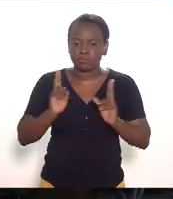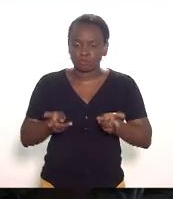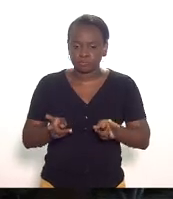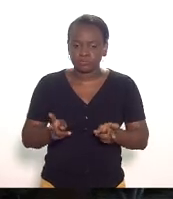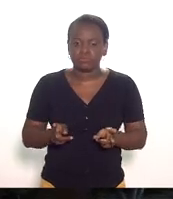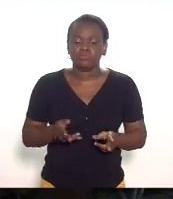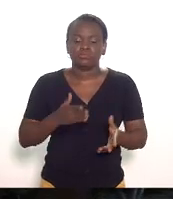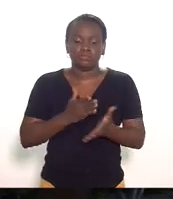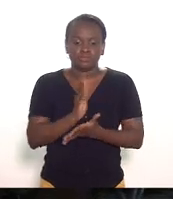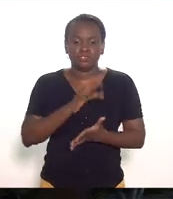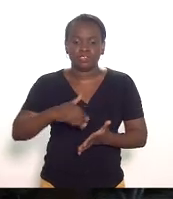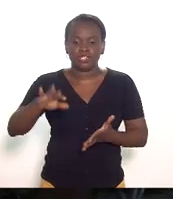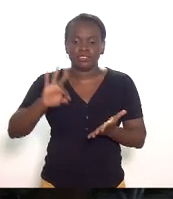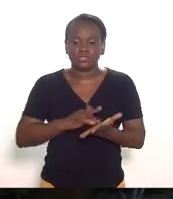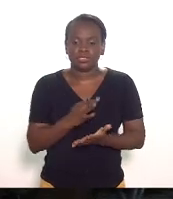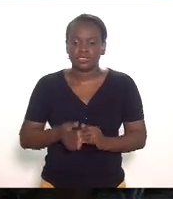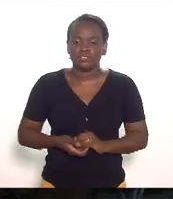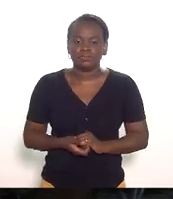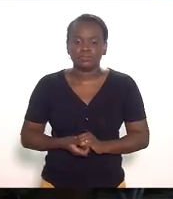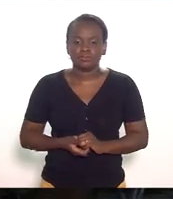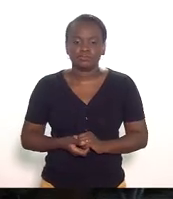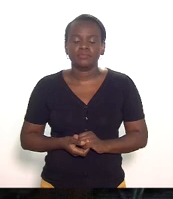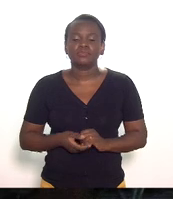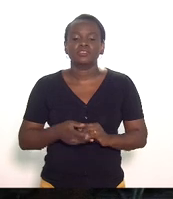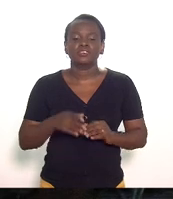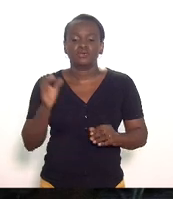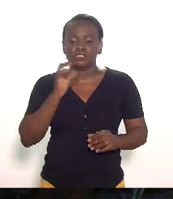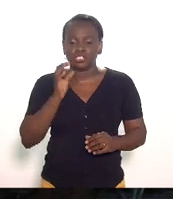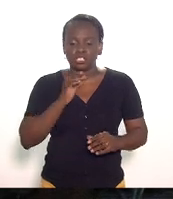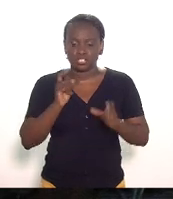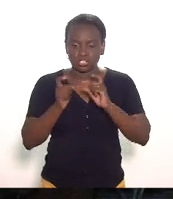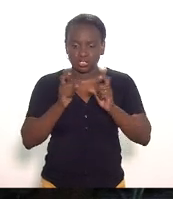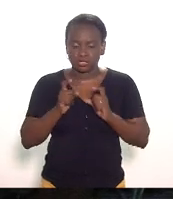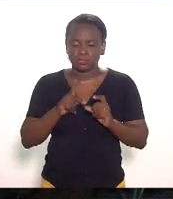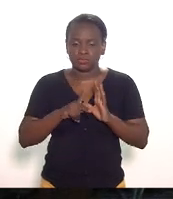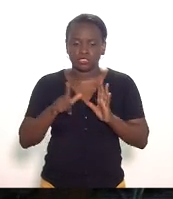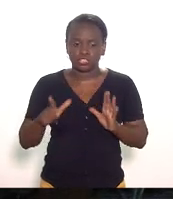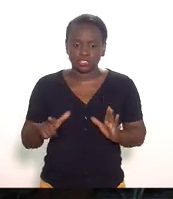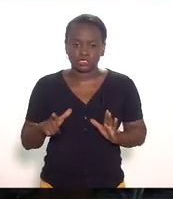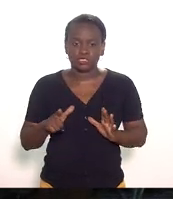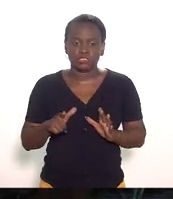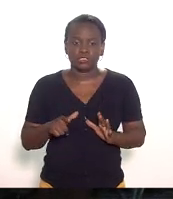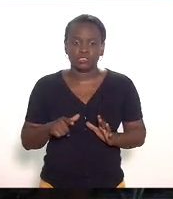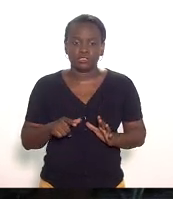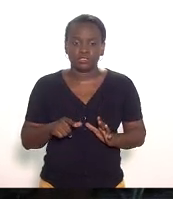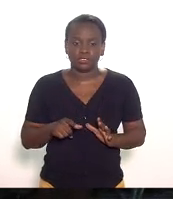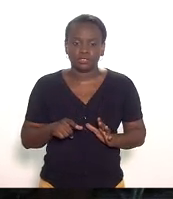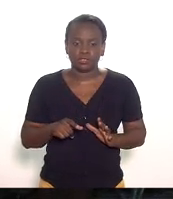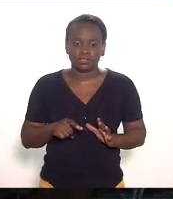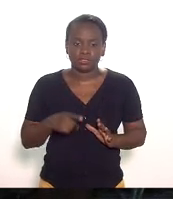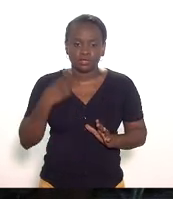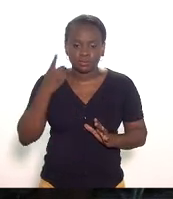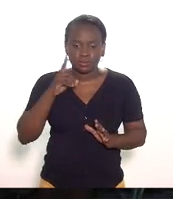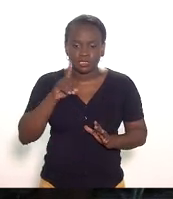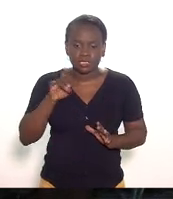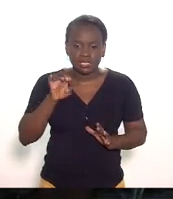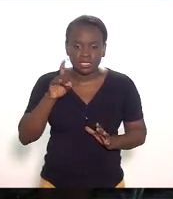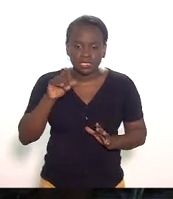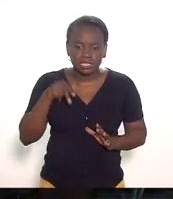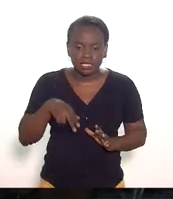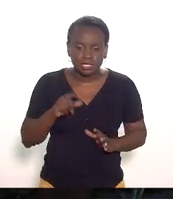estão aprovados, vai a autógrafo. Em regime de urgência, em discussão única, projeto de lei. Declaração de voto, presidente. Deputada Zeidan.